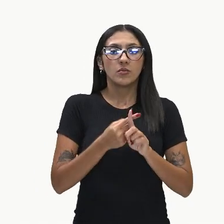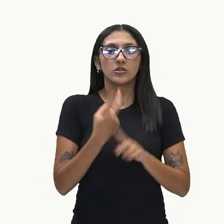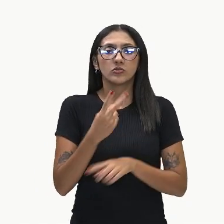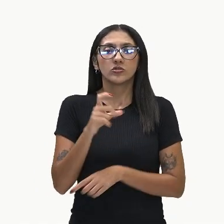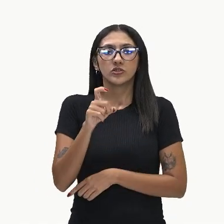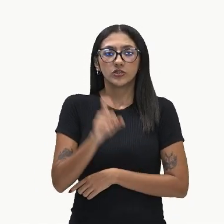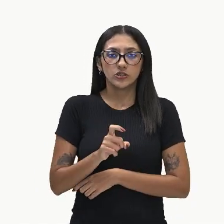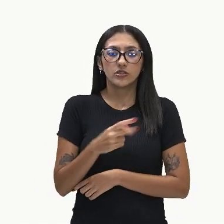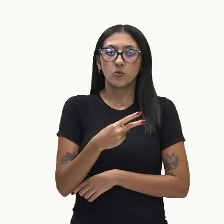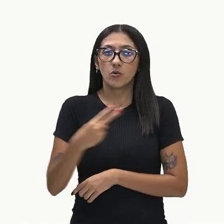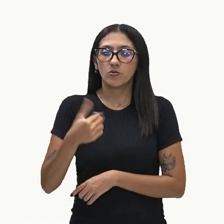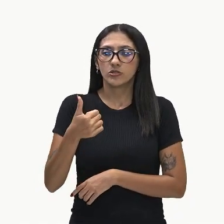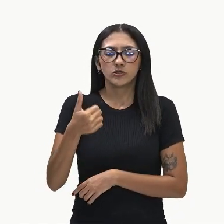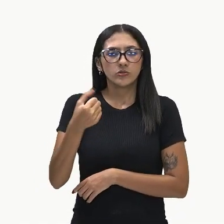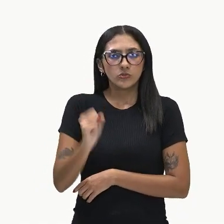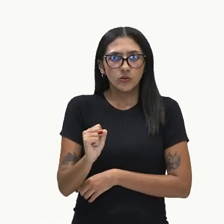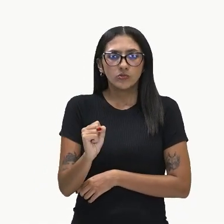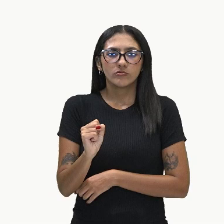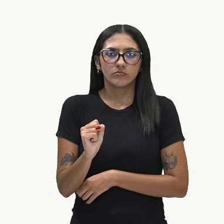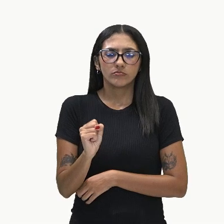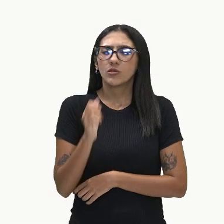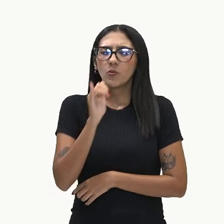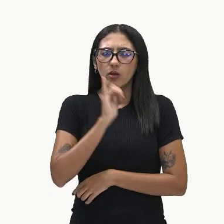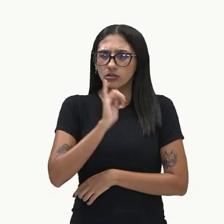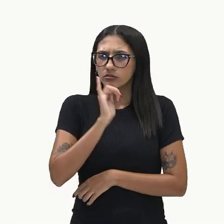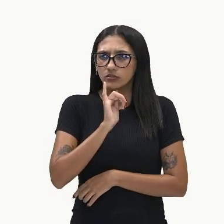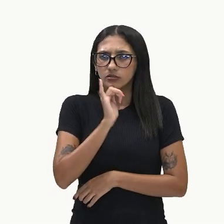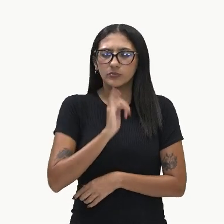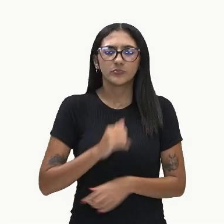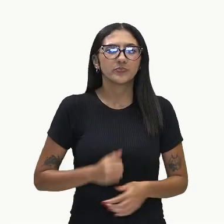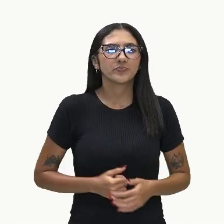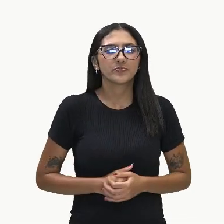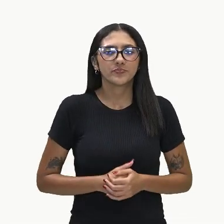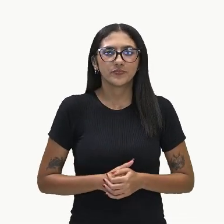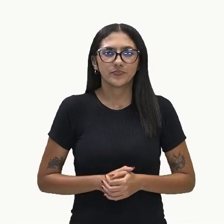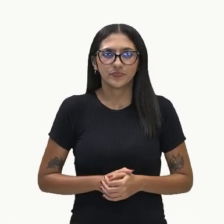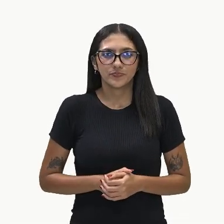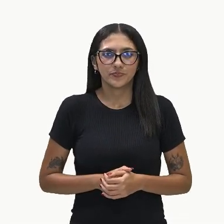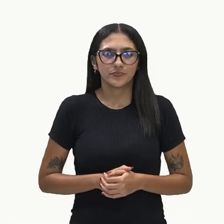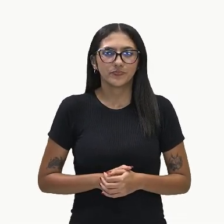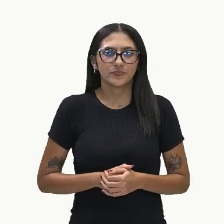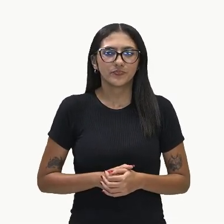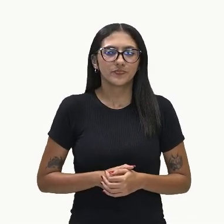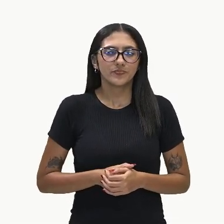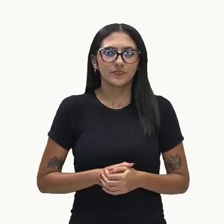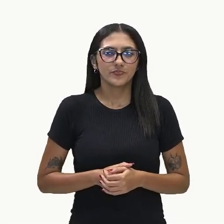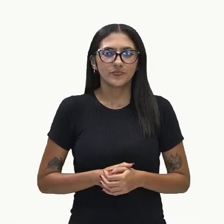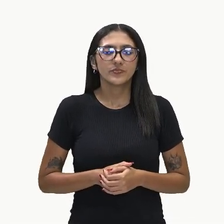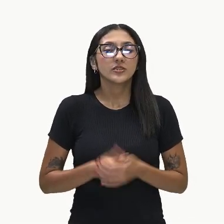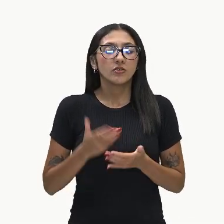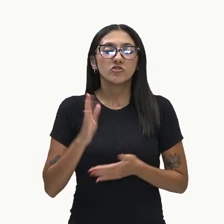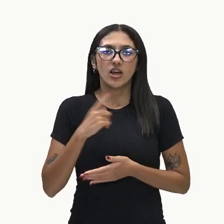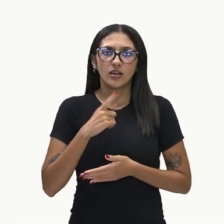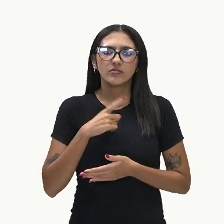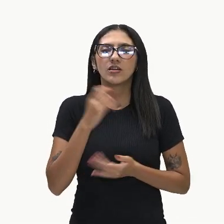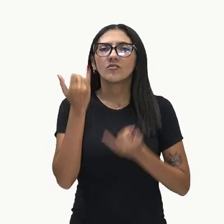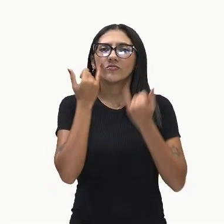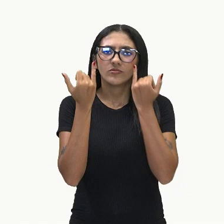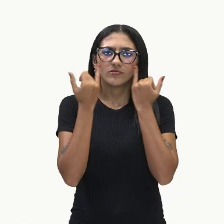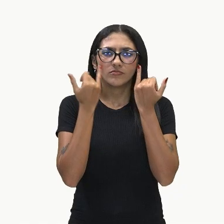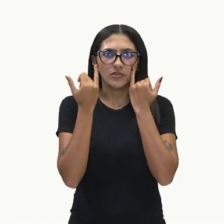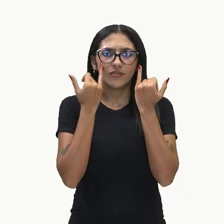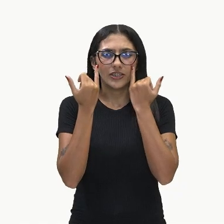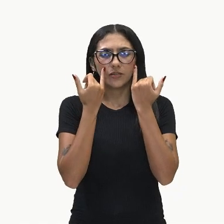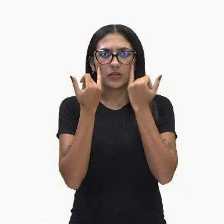18. Tá? Aqui um exemplo, ok? Então, eu passei aí todas as informações que estavam em forma